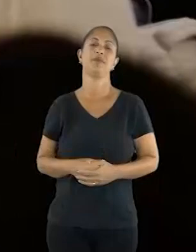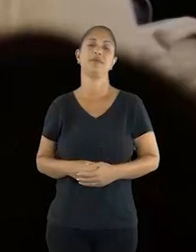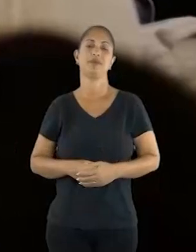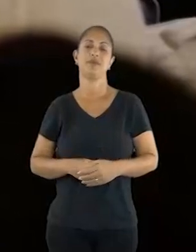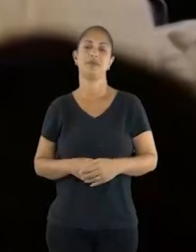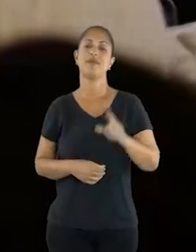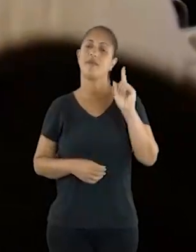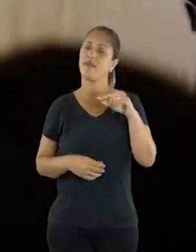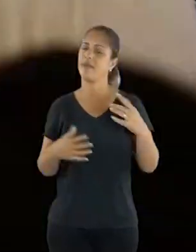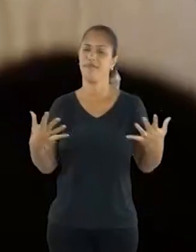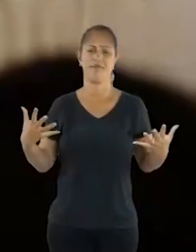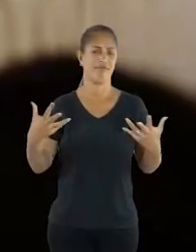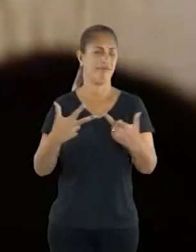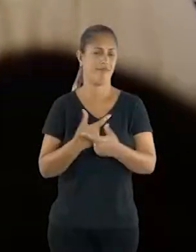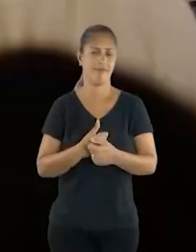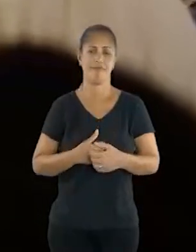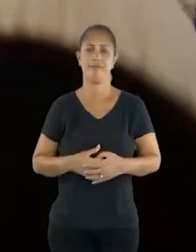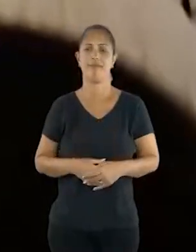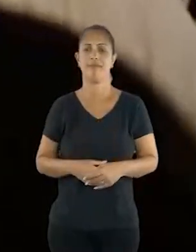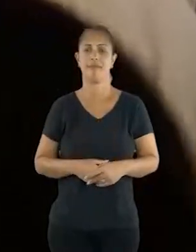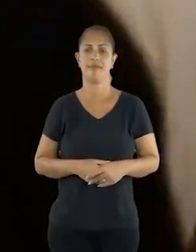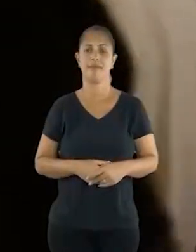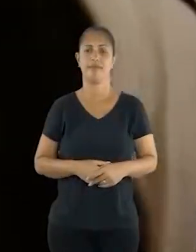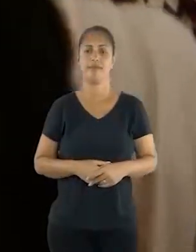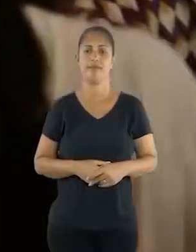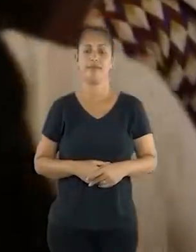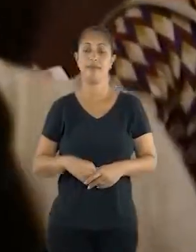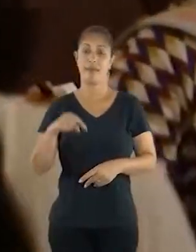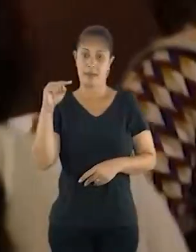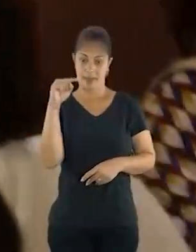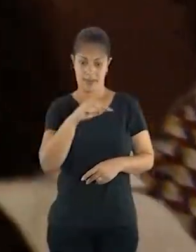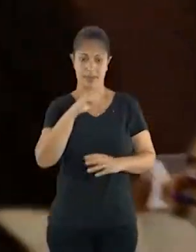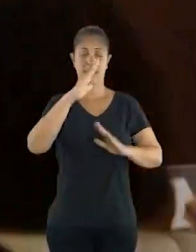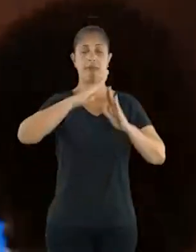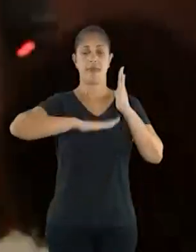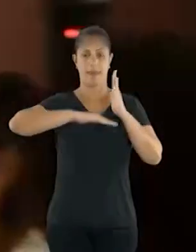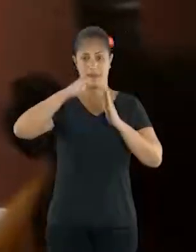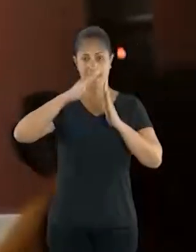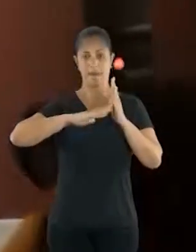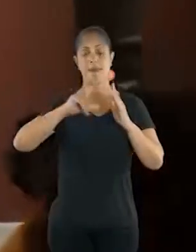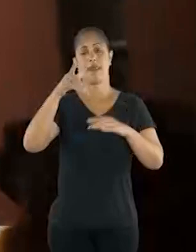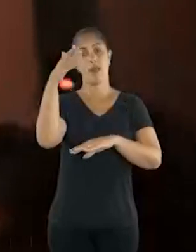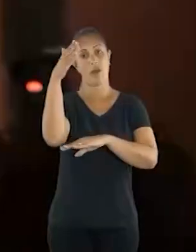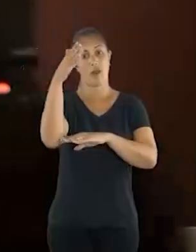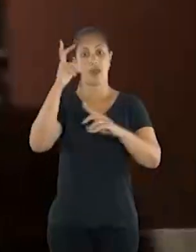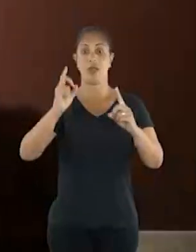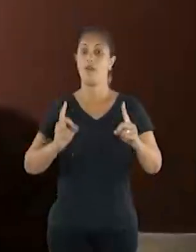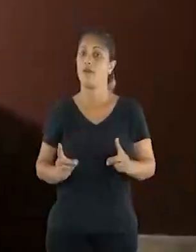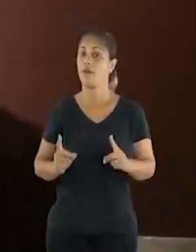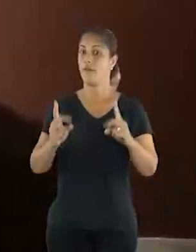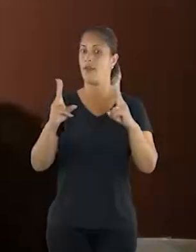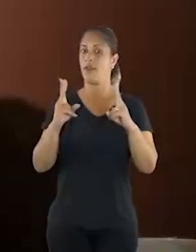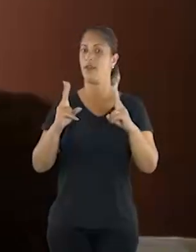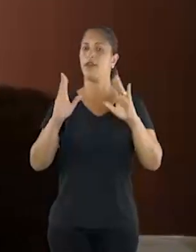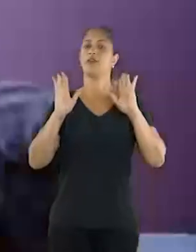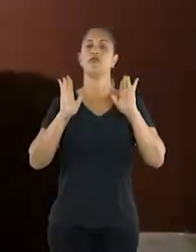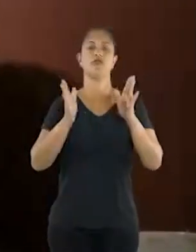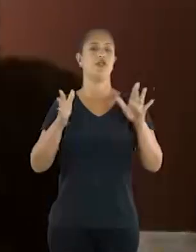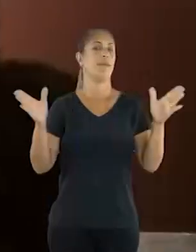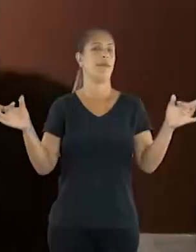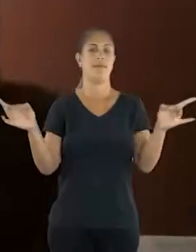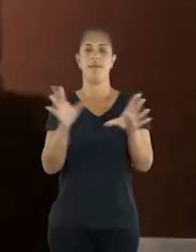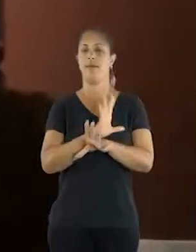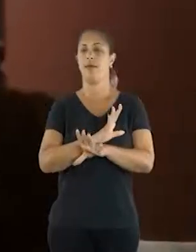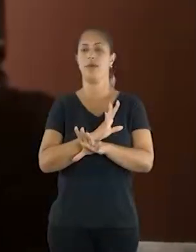absolutamente extraordinárias. E essas pinturas, o hotel foi vendido, fechado e